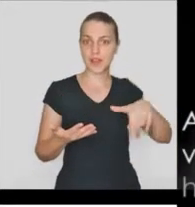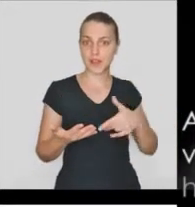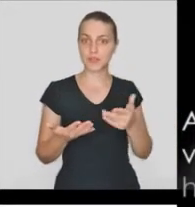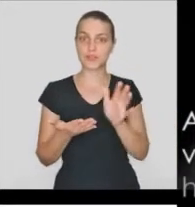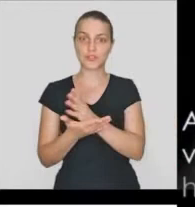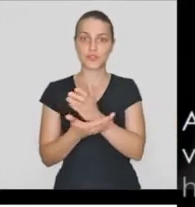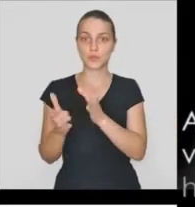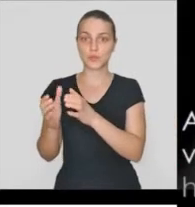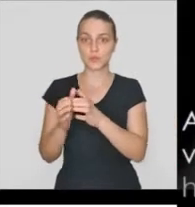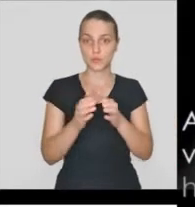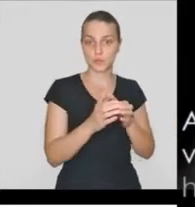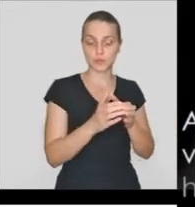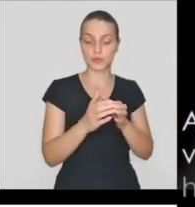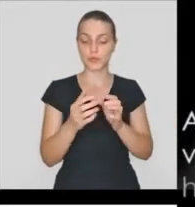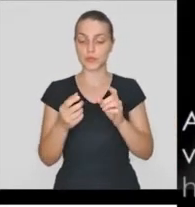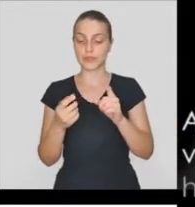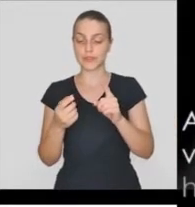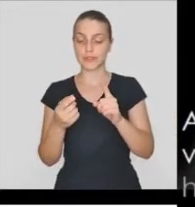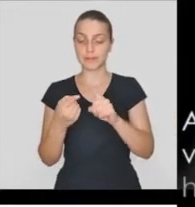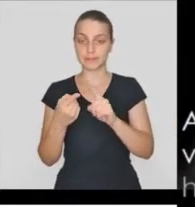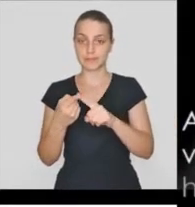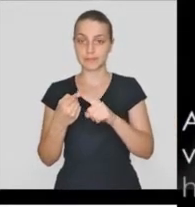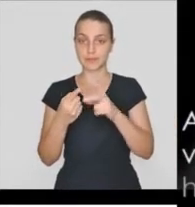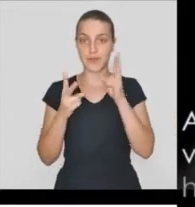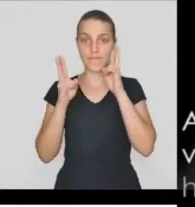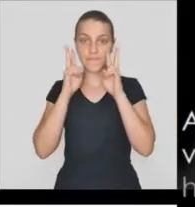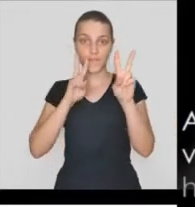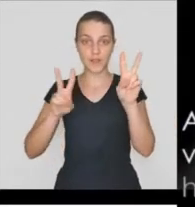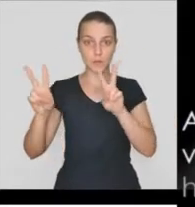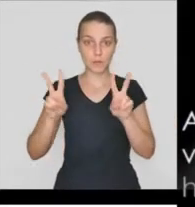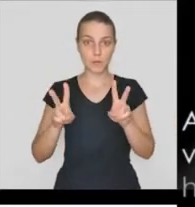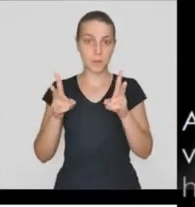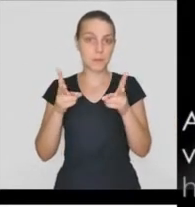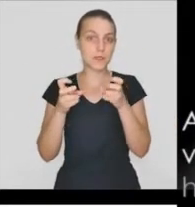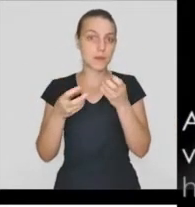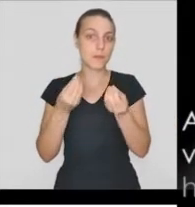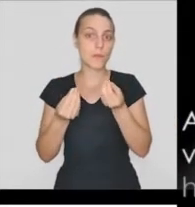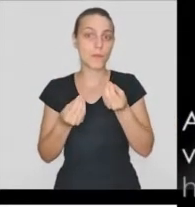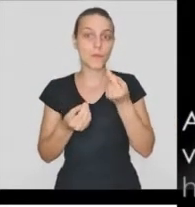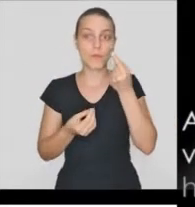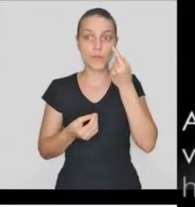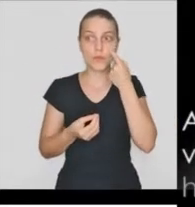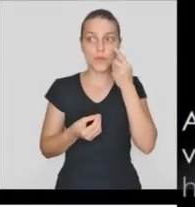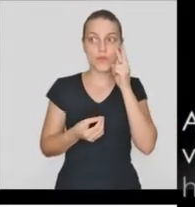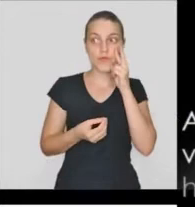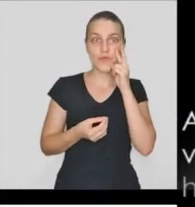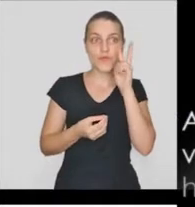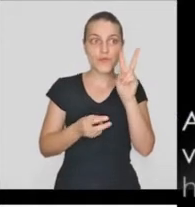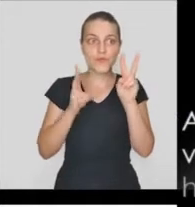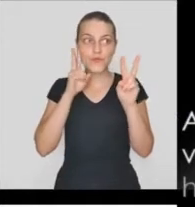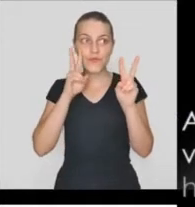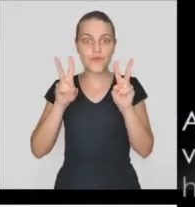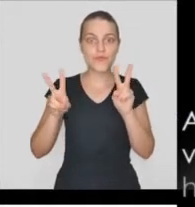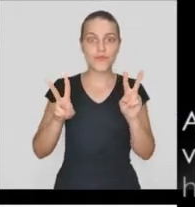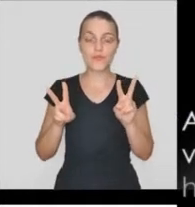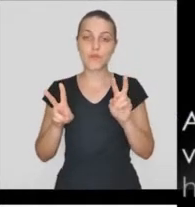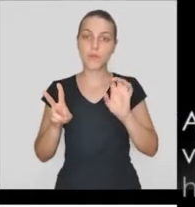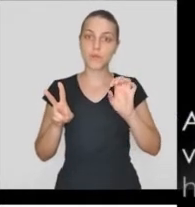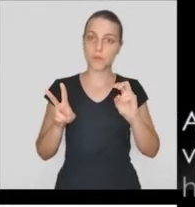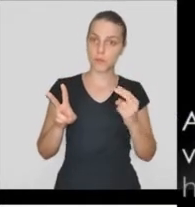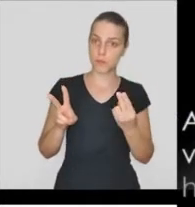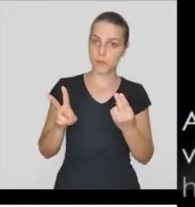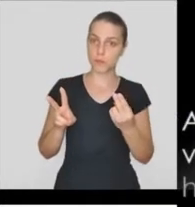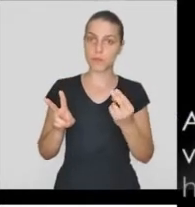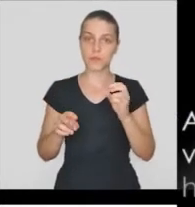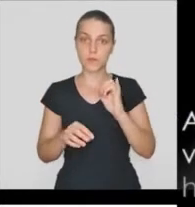em visuais, aquelas que são principalmente percebidas pelos olhos, pela observação, ou uma pessoa com